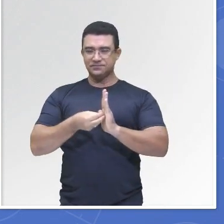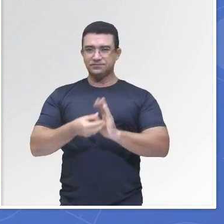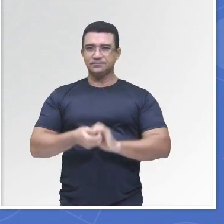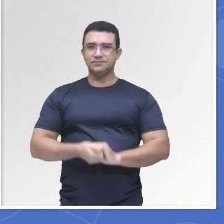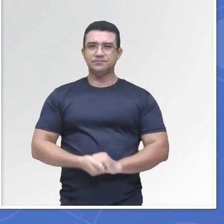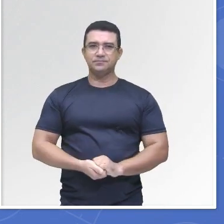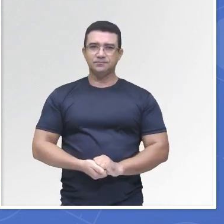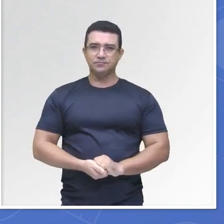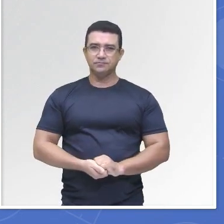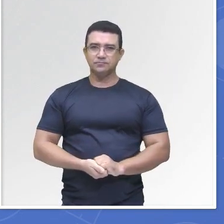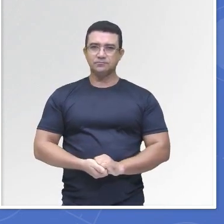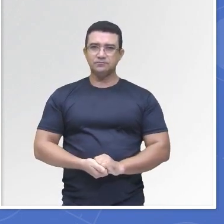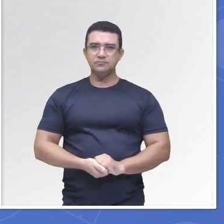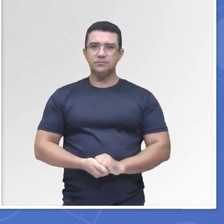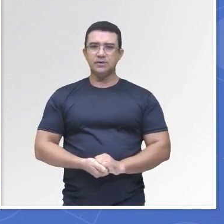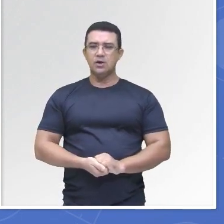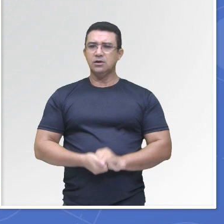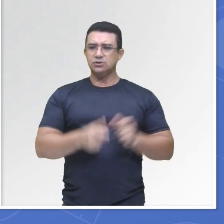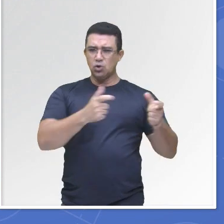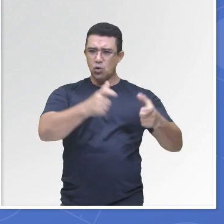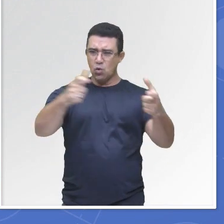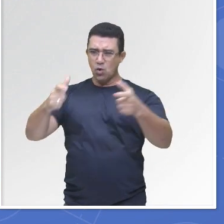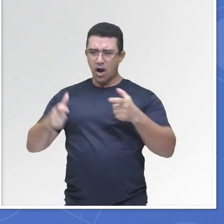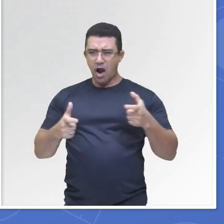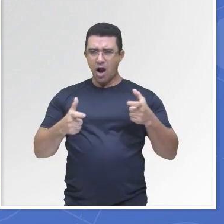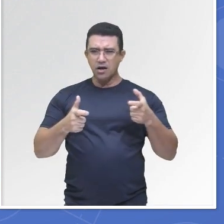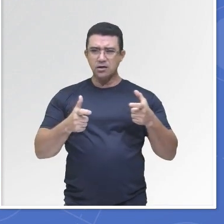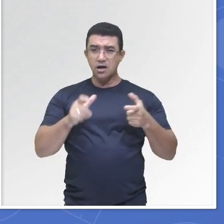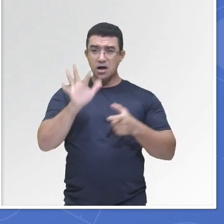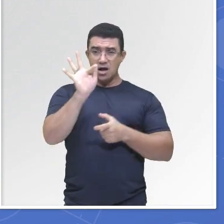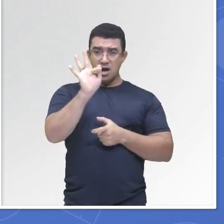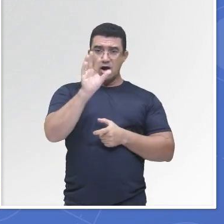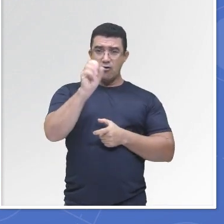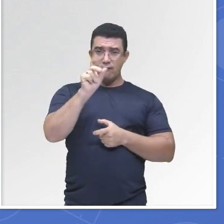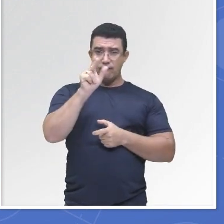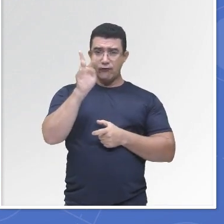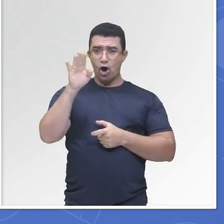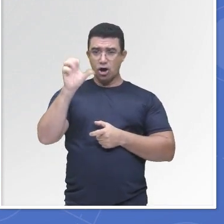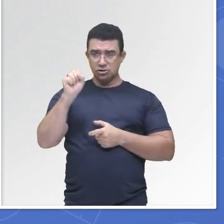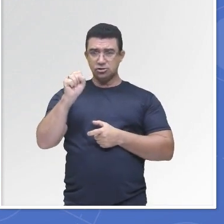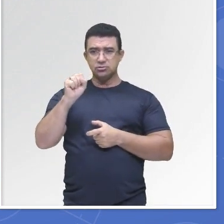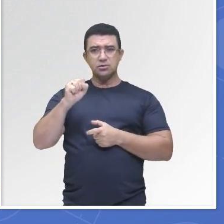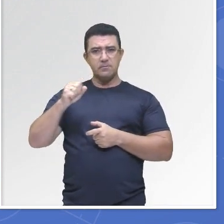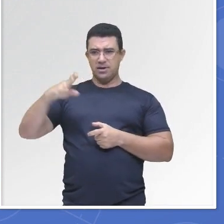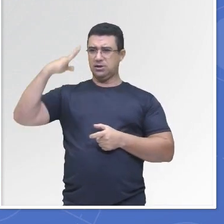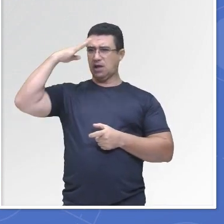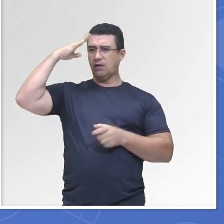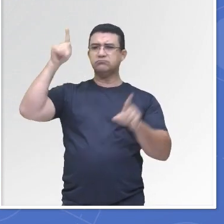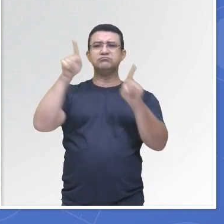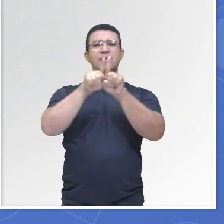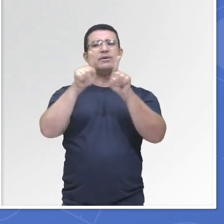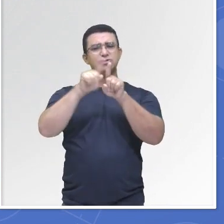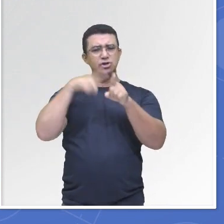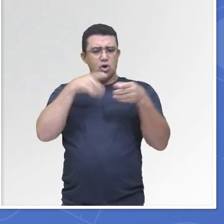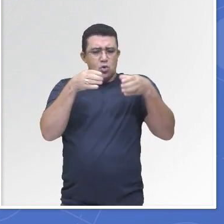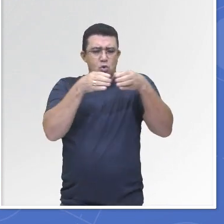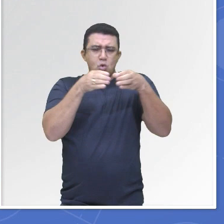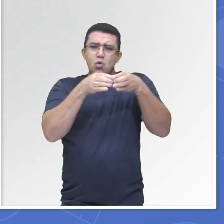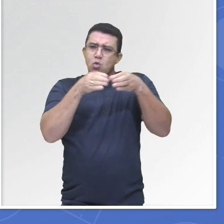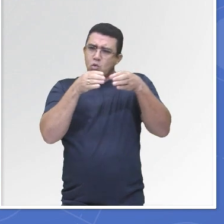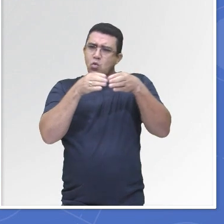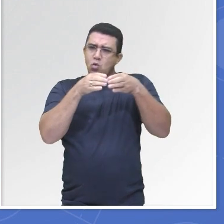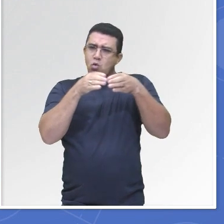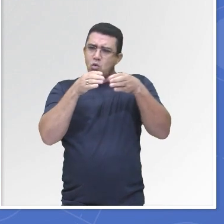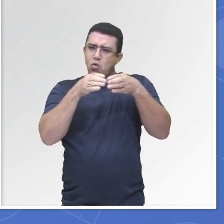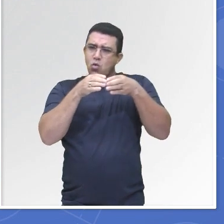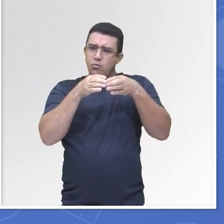dessas bases militares ali, desses fortes, a gente vai ver as missões religiosas. Vocês